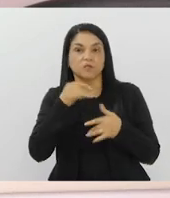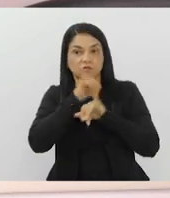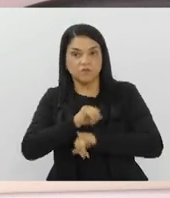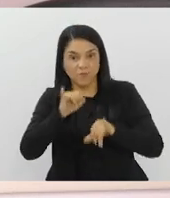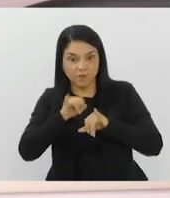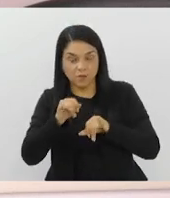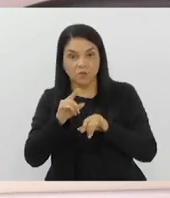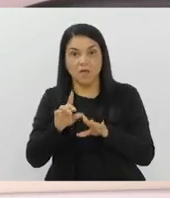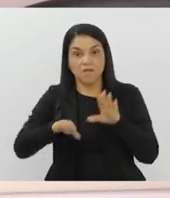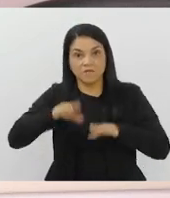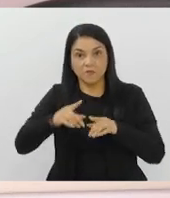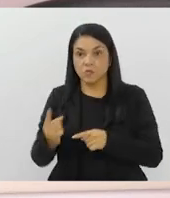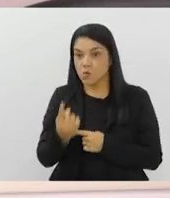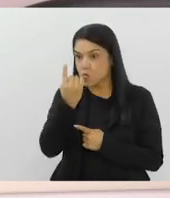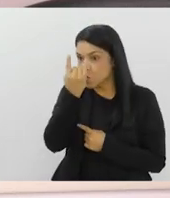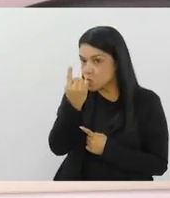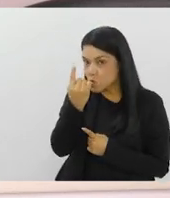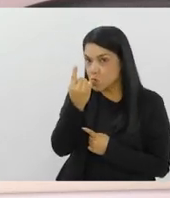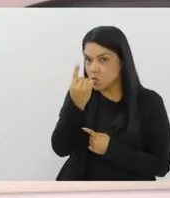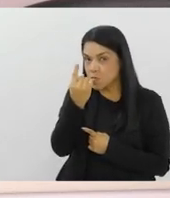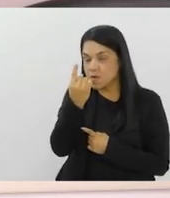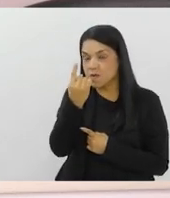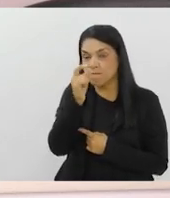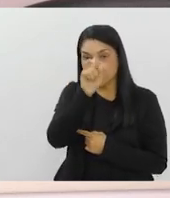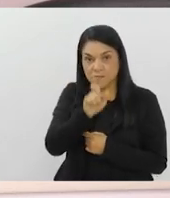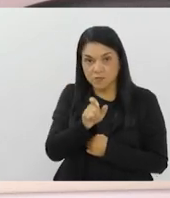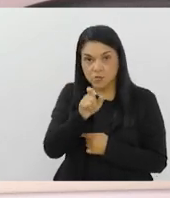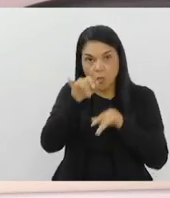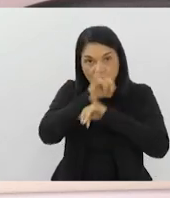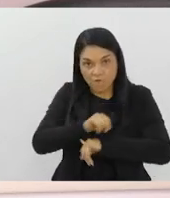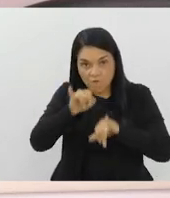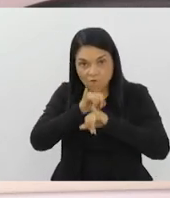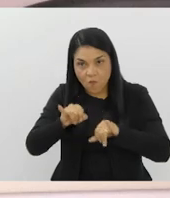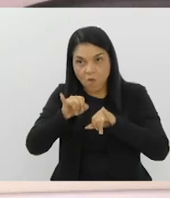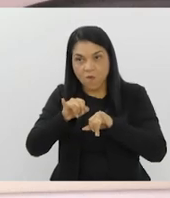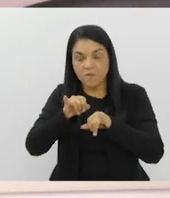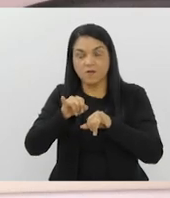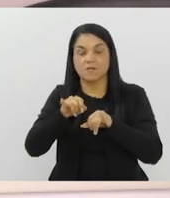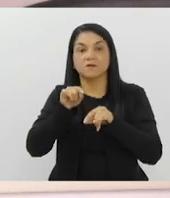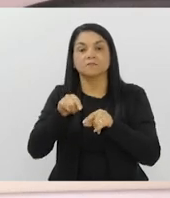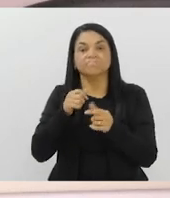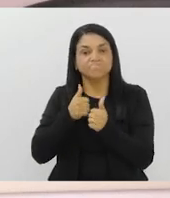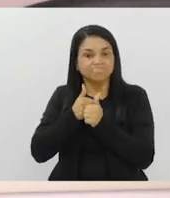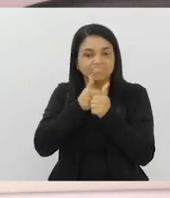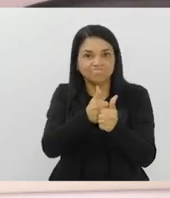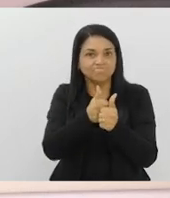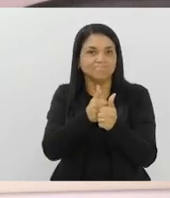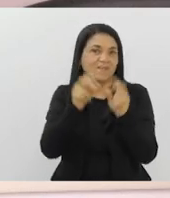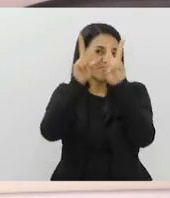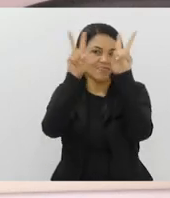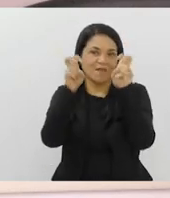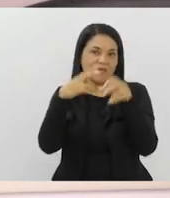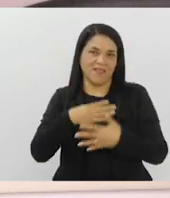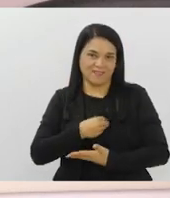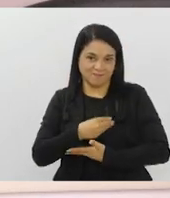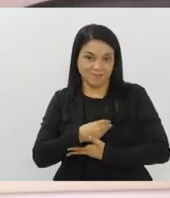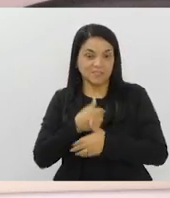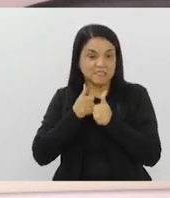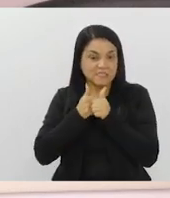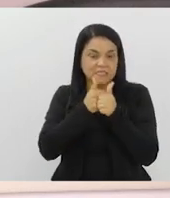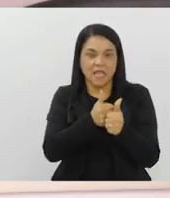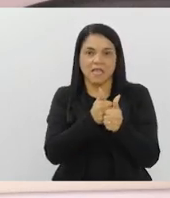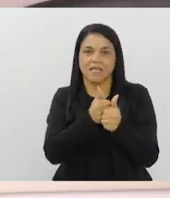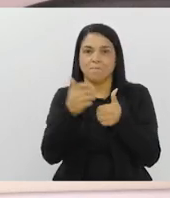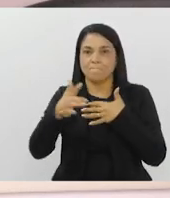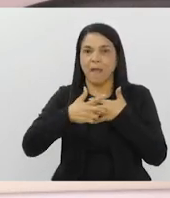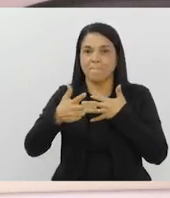falar uma desinformação sobre aleitamento materno, quantas pessoas não vão segui-la? Então, o nosso trabalho é muito árduo de